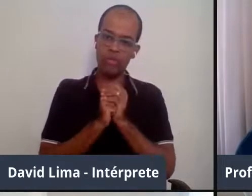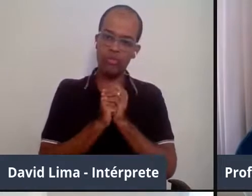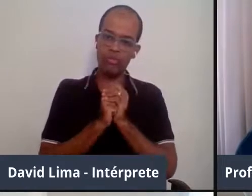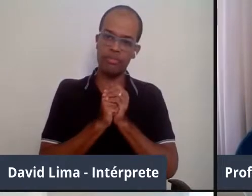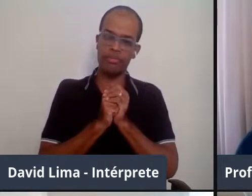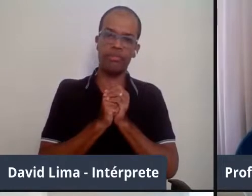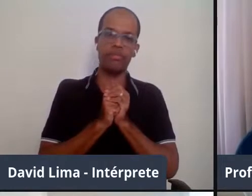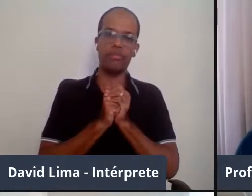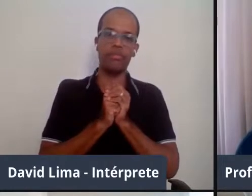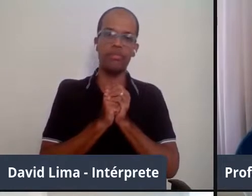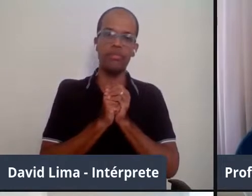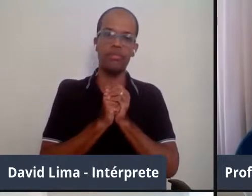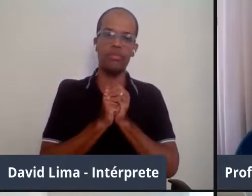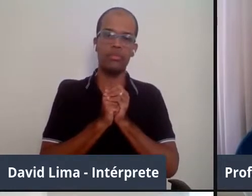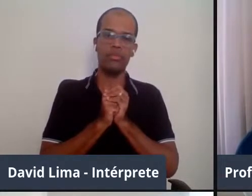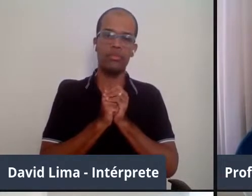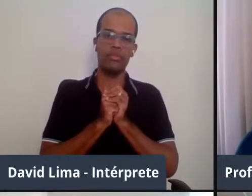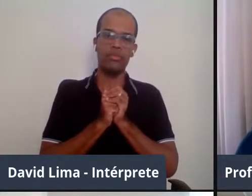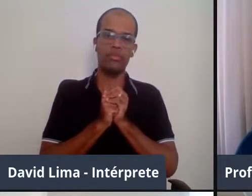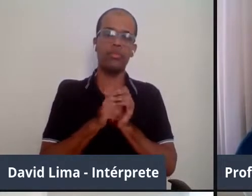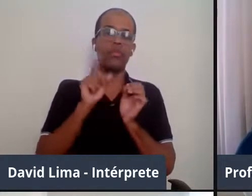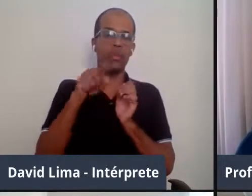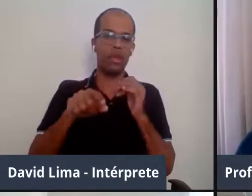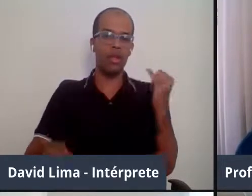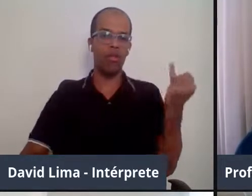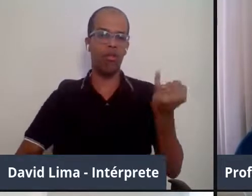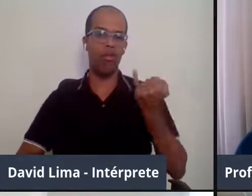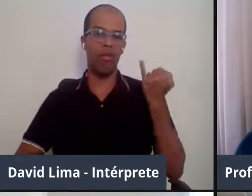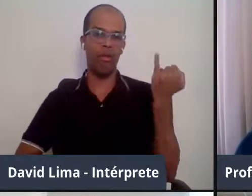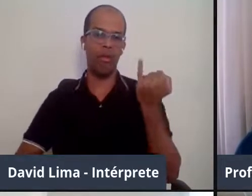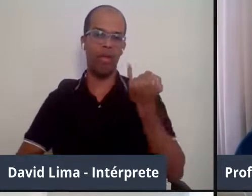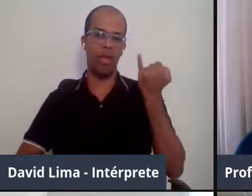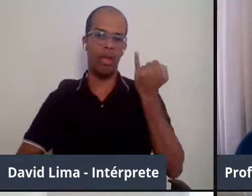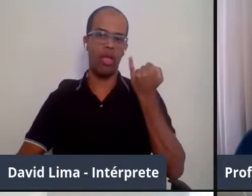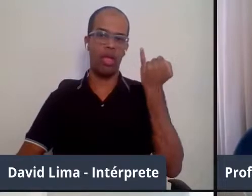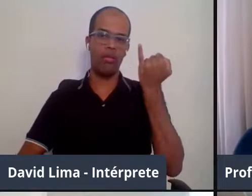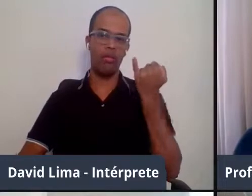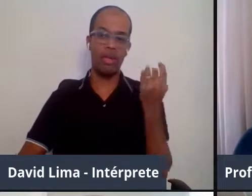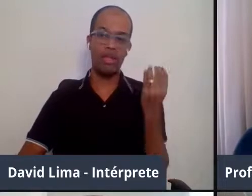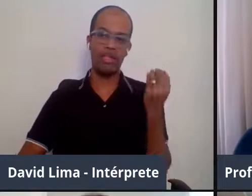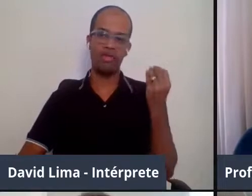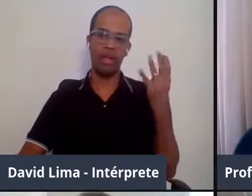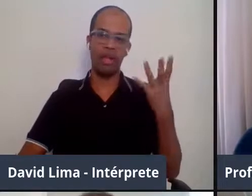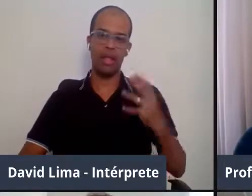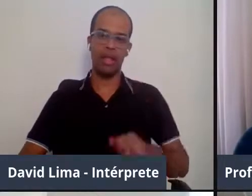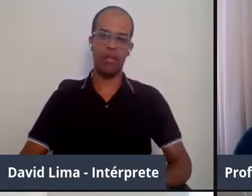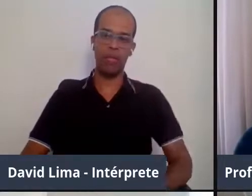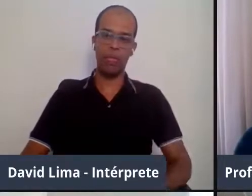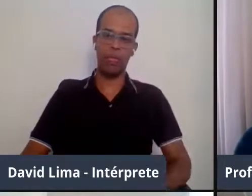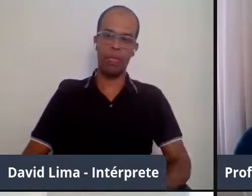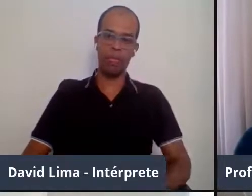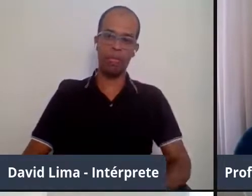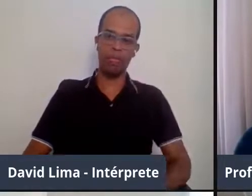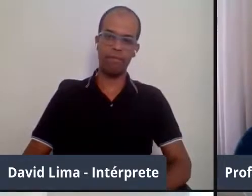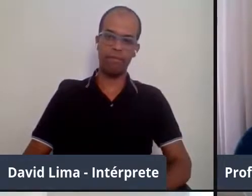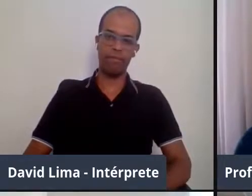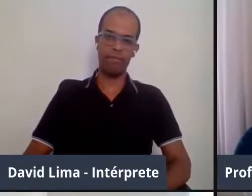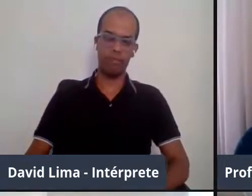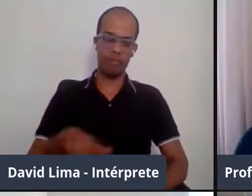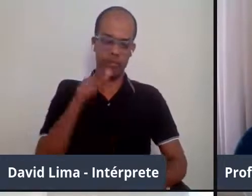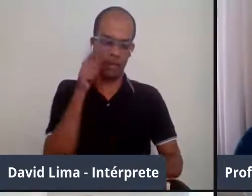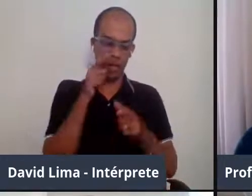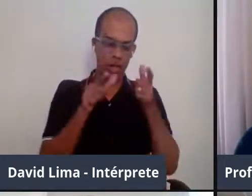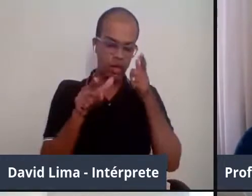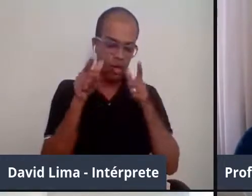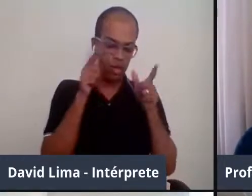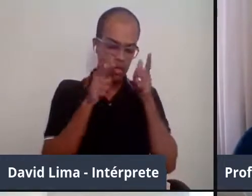diploma. Ela é importante no sentido de ganhar essa competência.